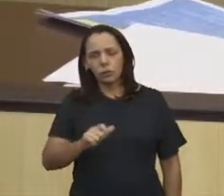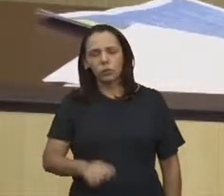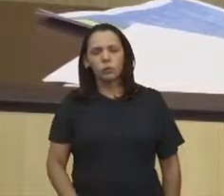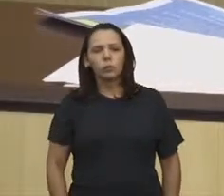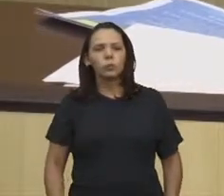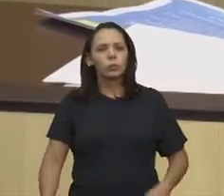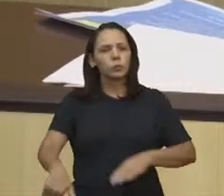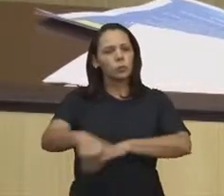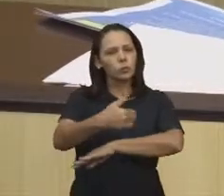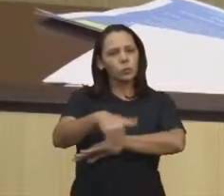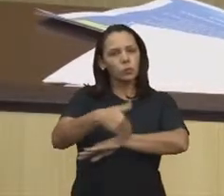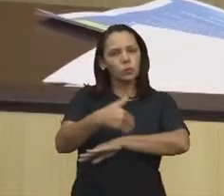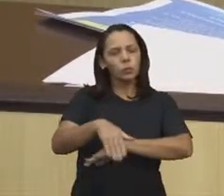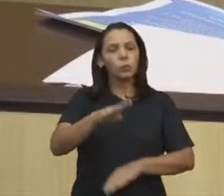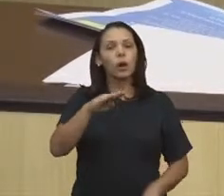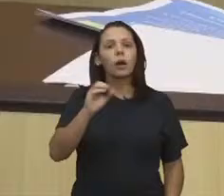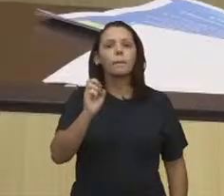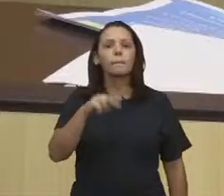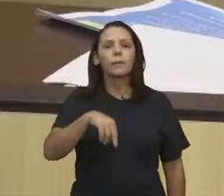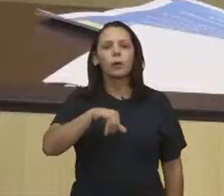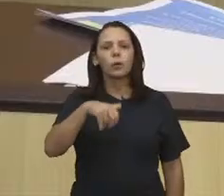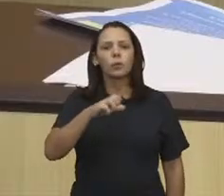Não, na Rua Bom Jesus,